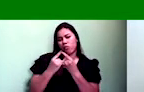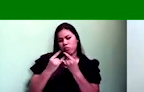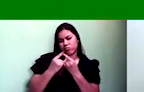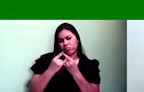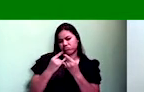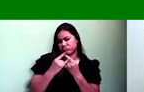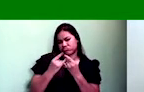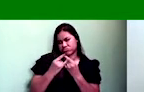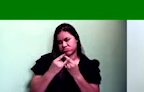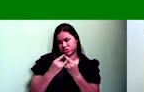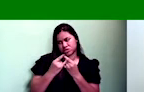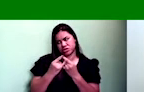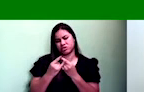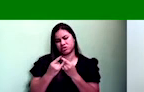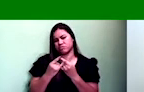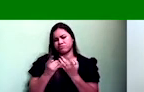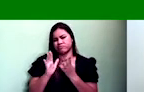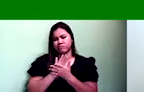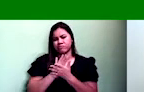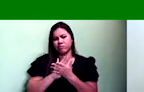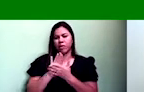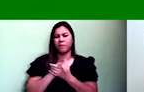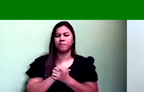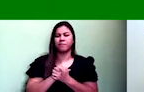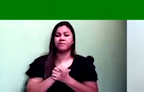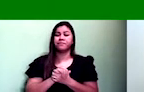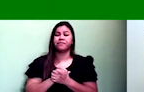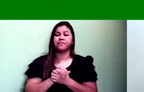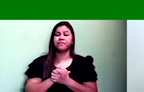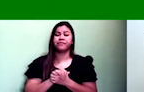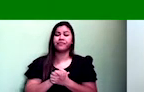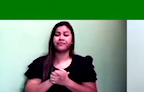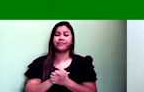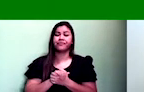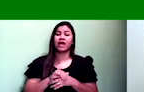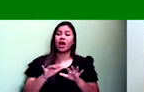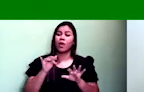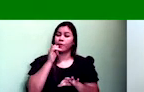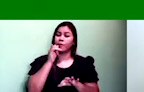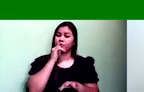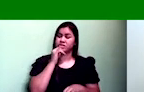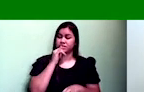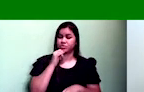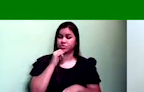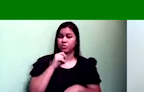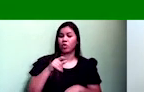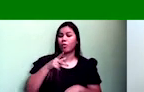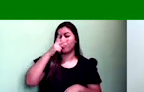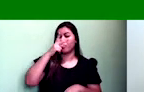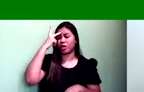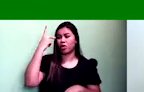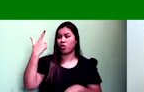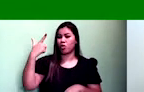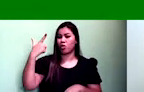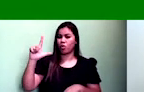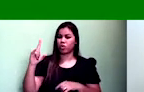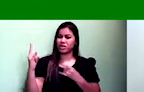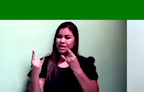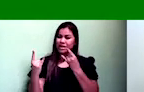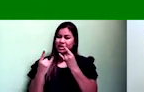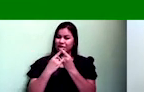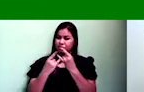que eu sempre digo para as minhas pacientes. Se ele não usa camisinha com você, não vai usar